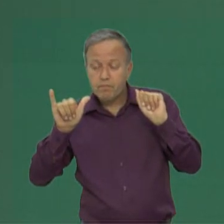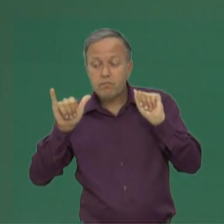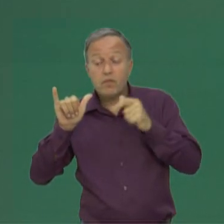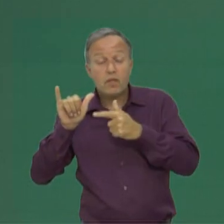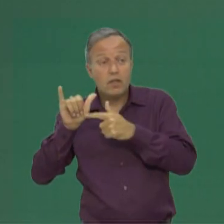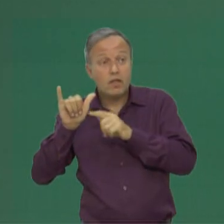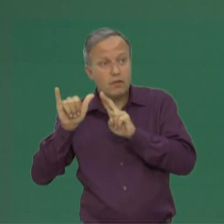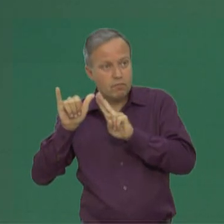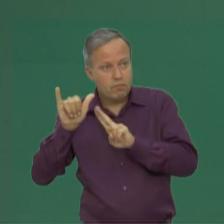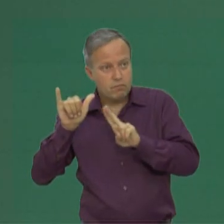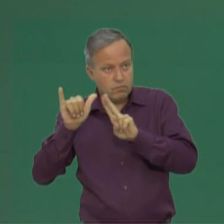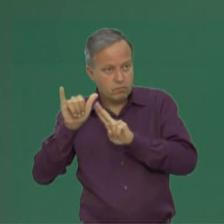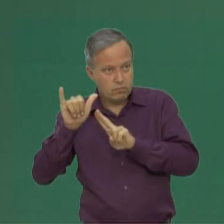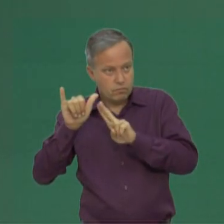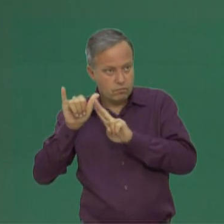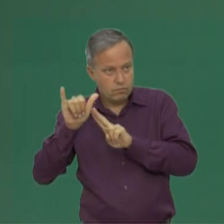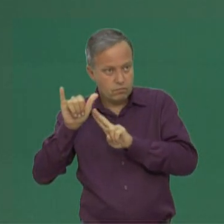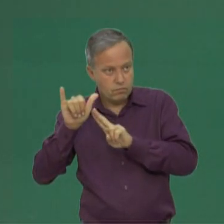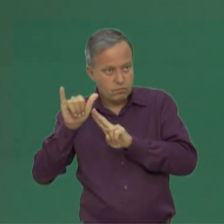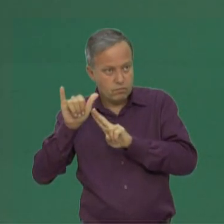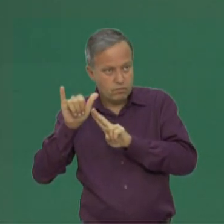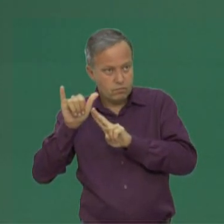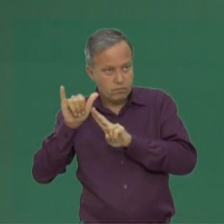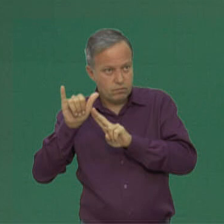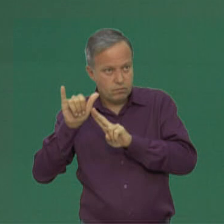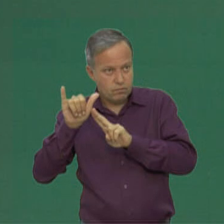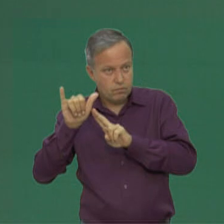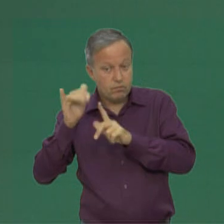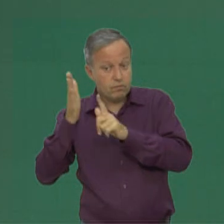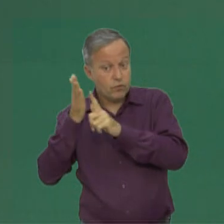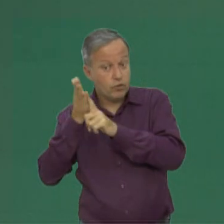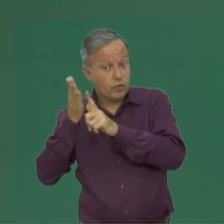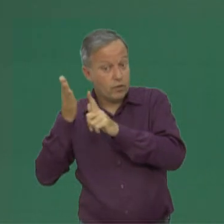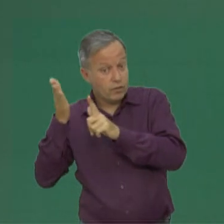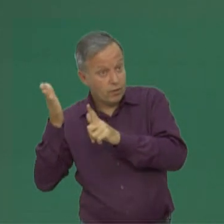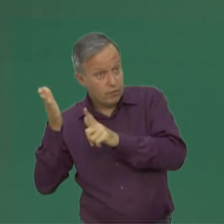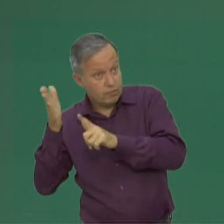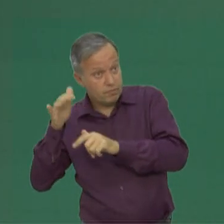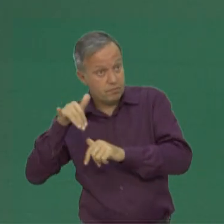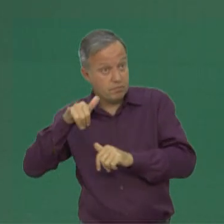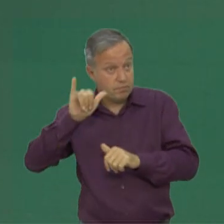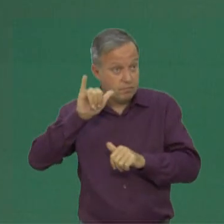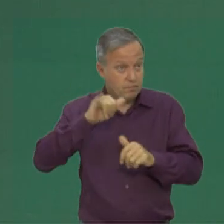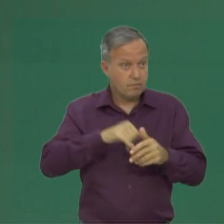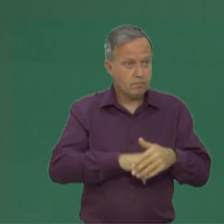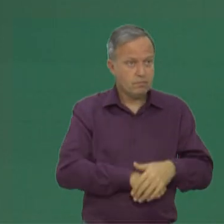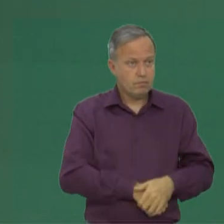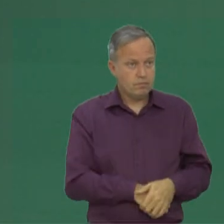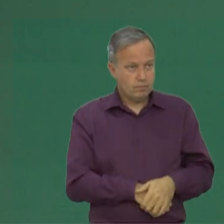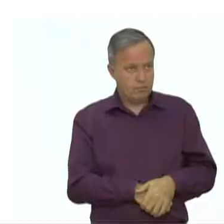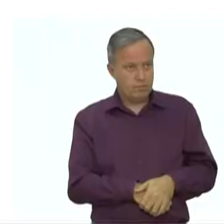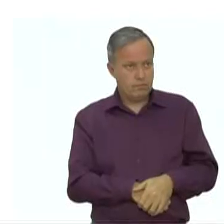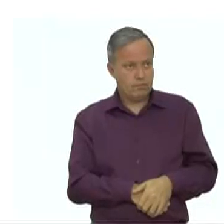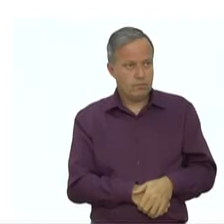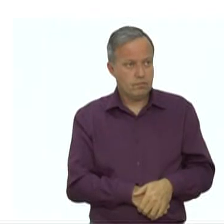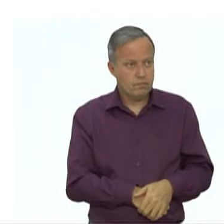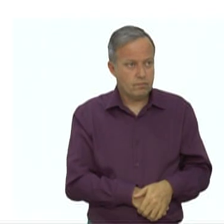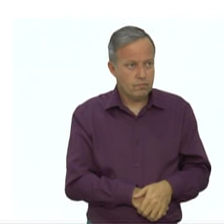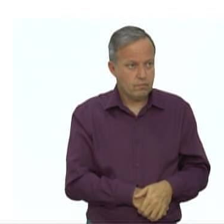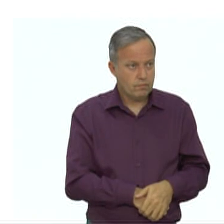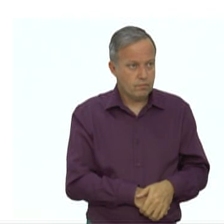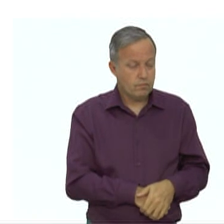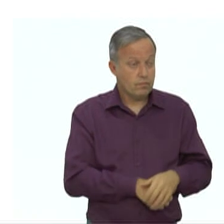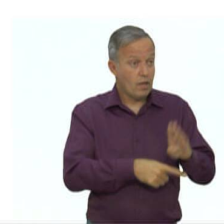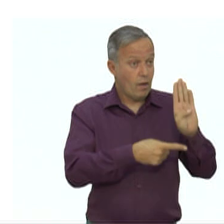leite, e o jornal, e el periódico, com la Y. E